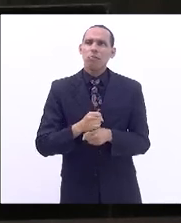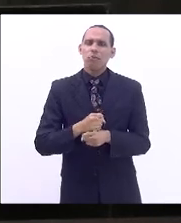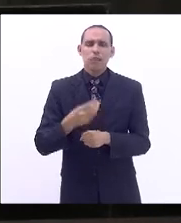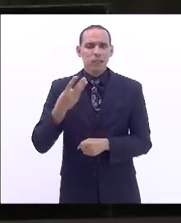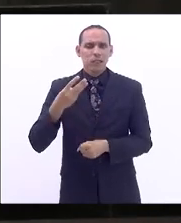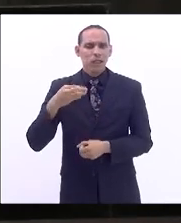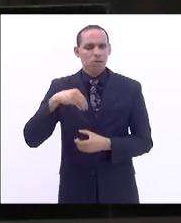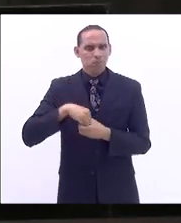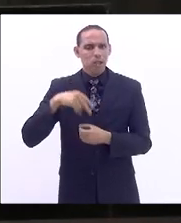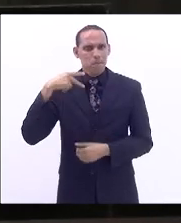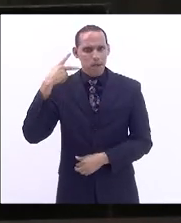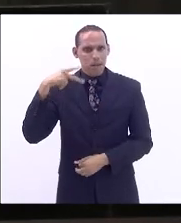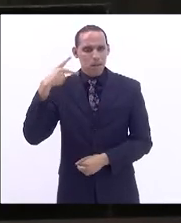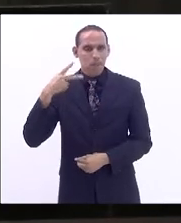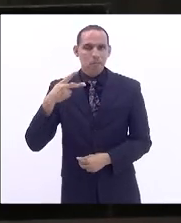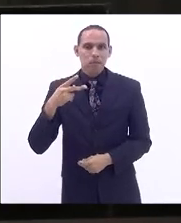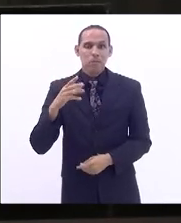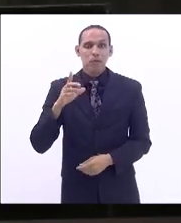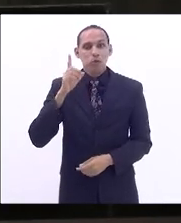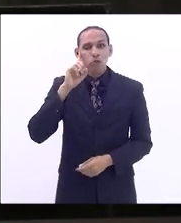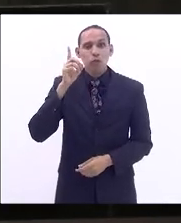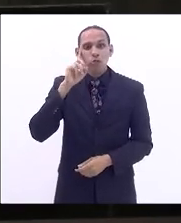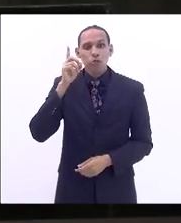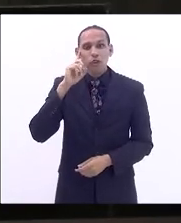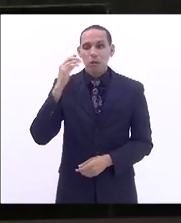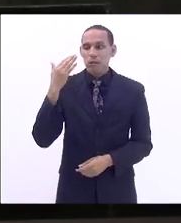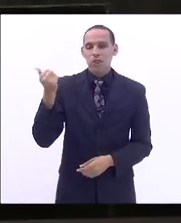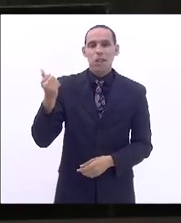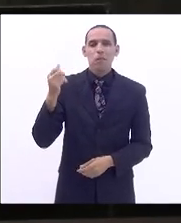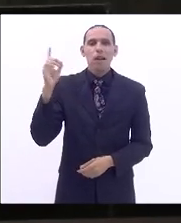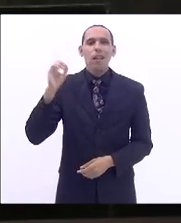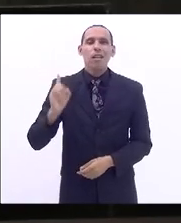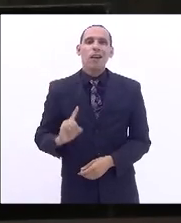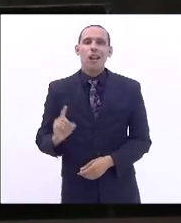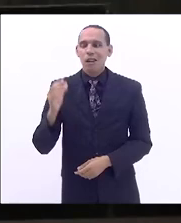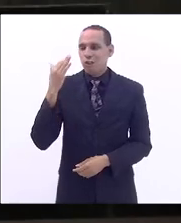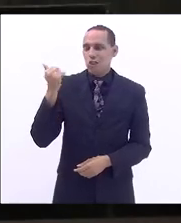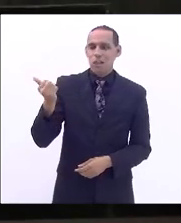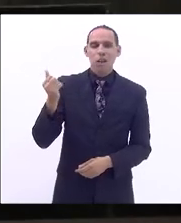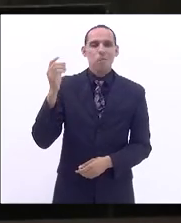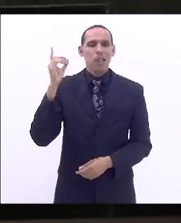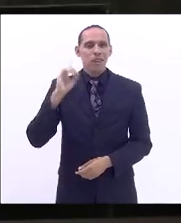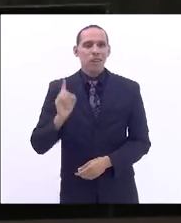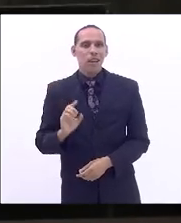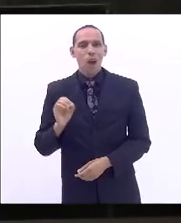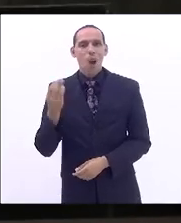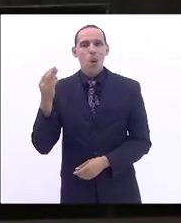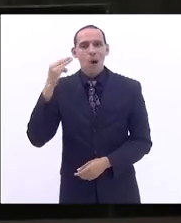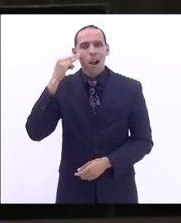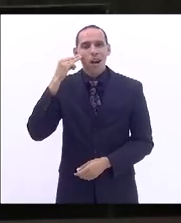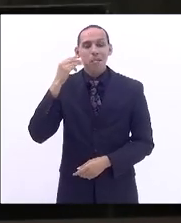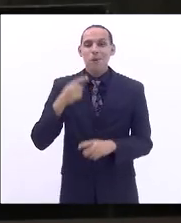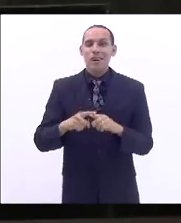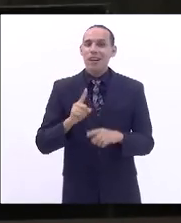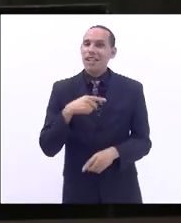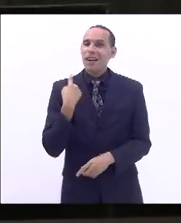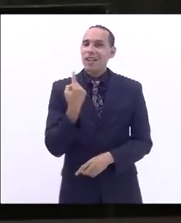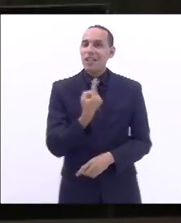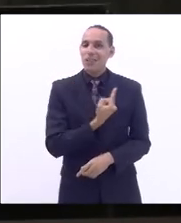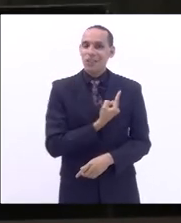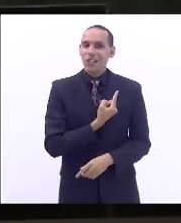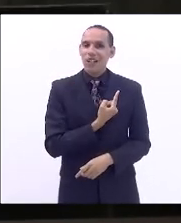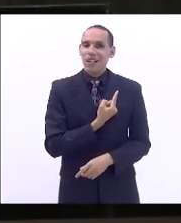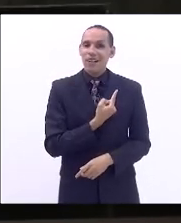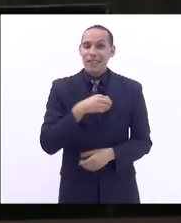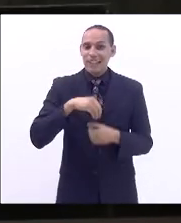no Parlamento todo dia eu sou chamada de Dani Monteiro todo dia eu sou chamada de Mônica Francisco que a gente tem nessa